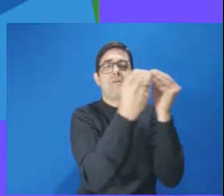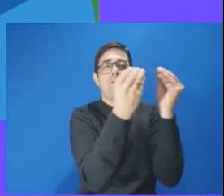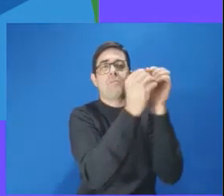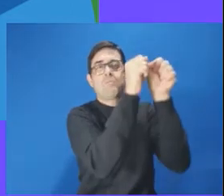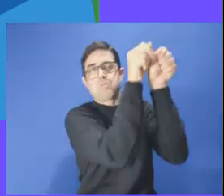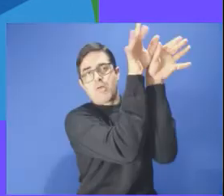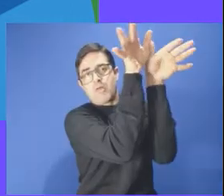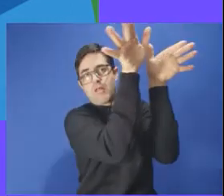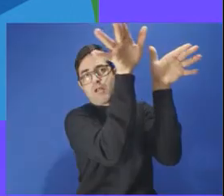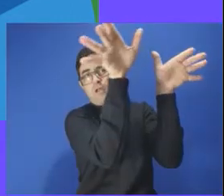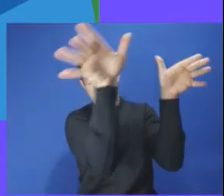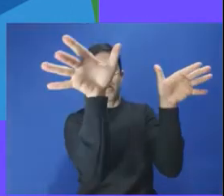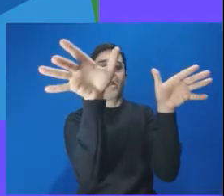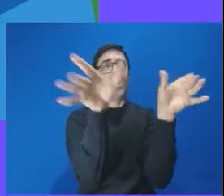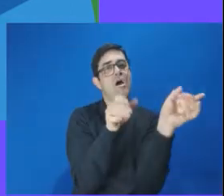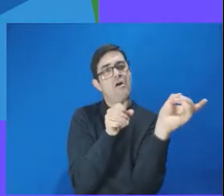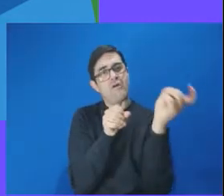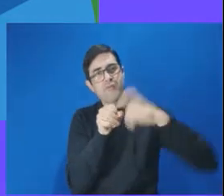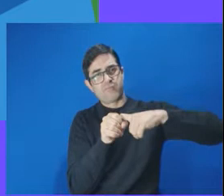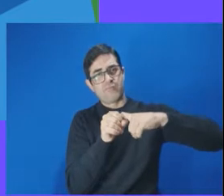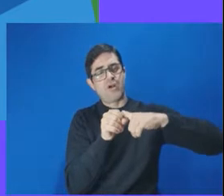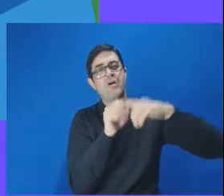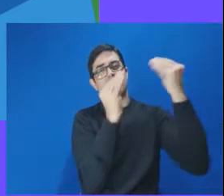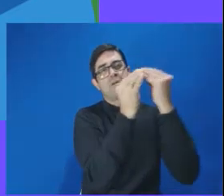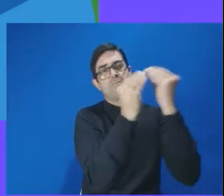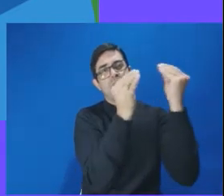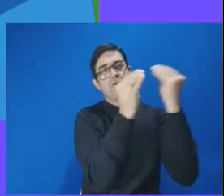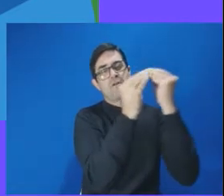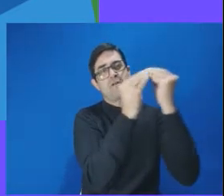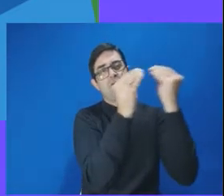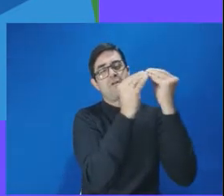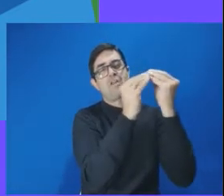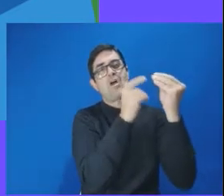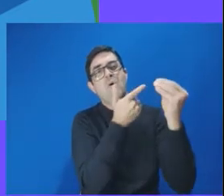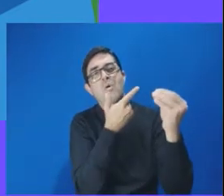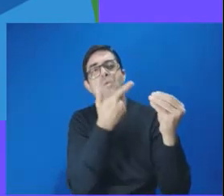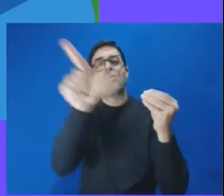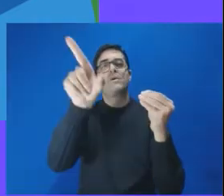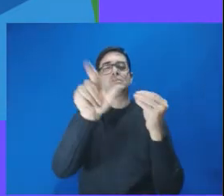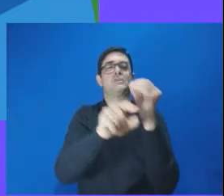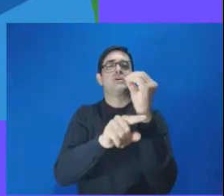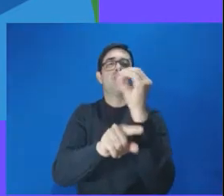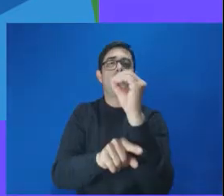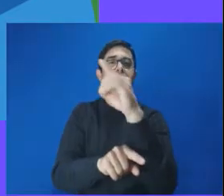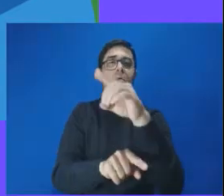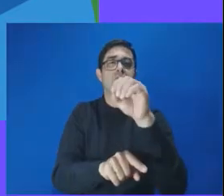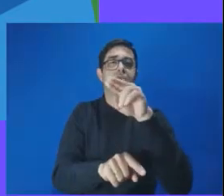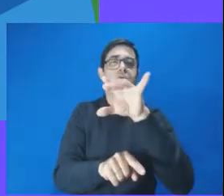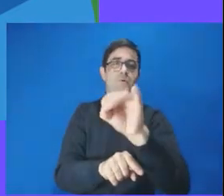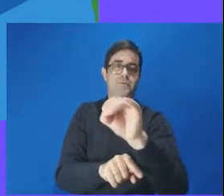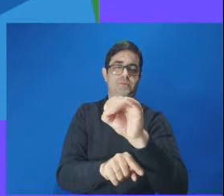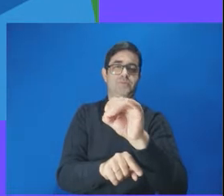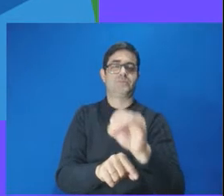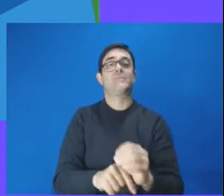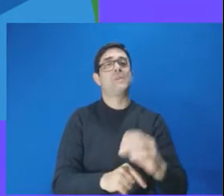atacar o ozônio, quebrar a molécula de ozônio e se recuperar, liberando de volta, né, essa molécula